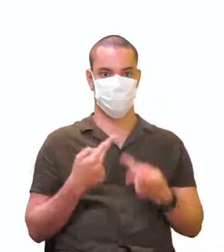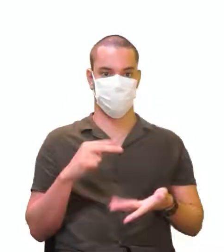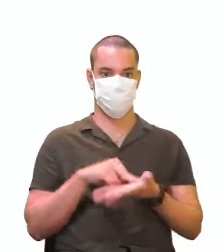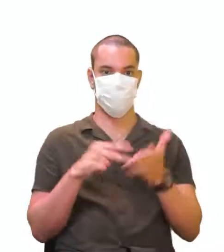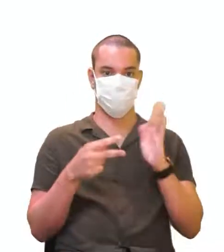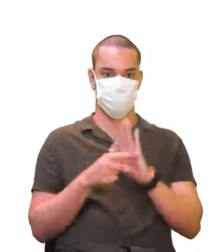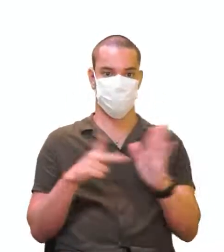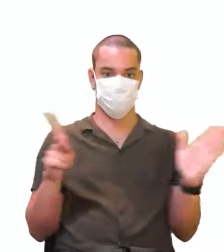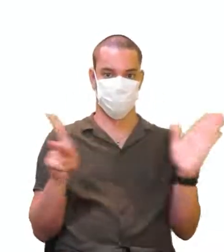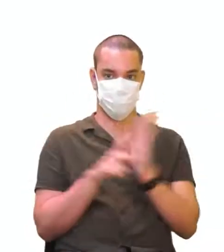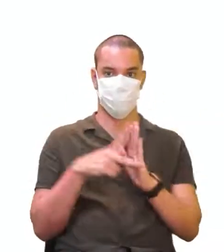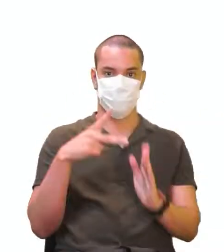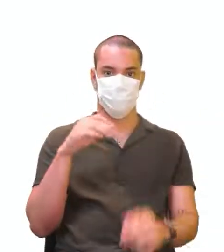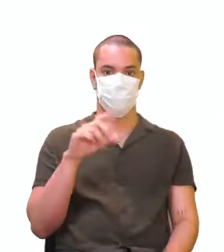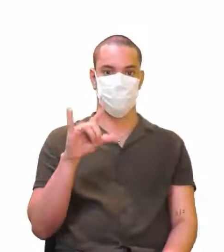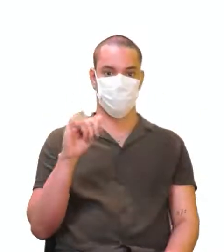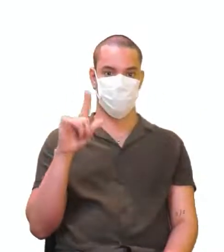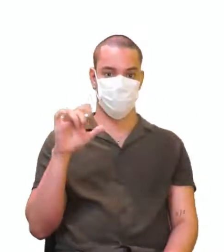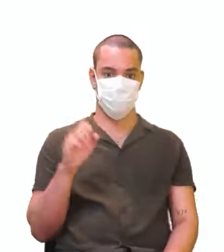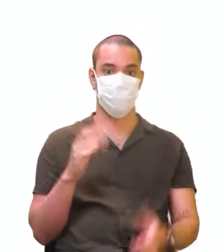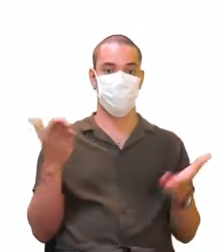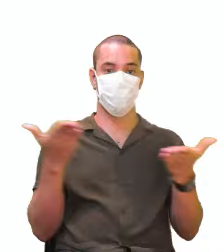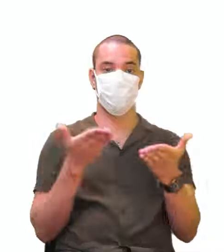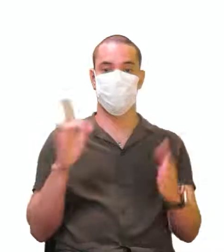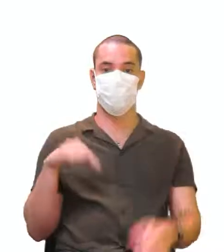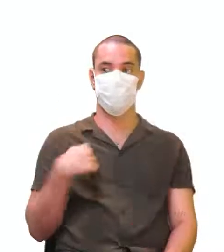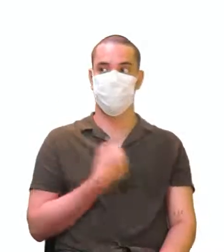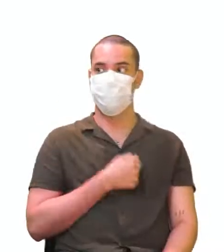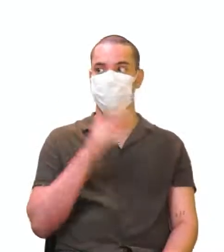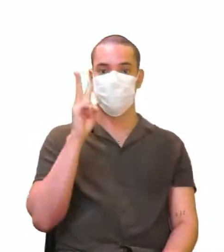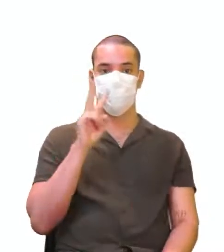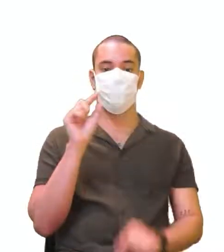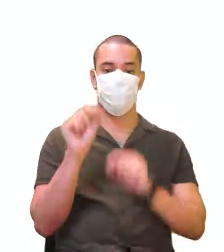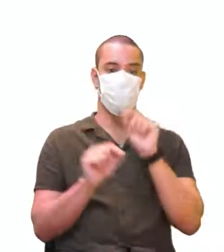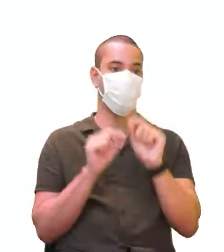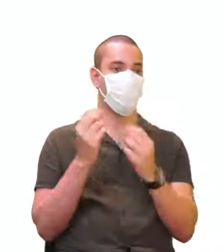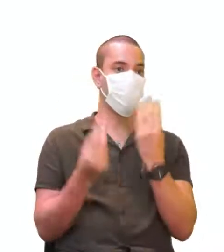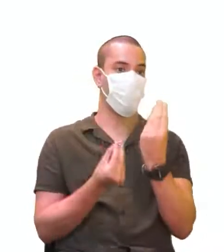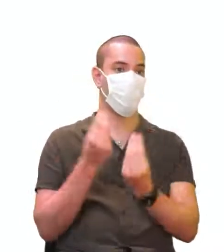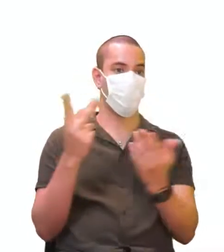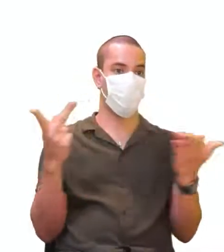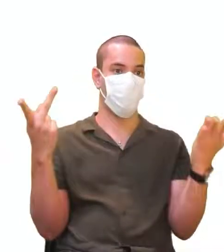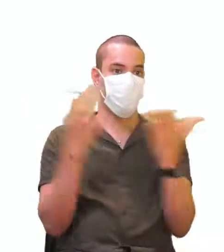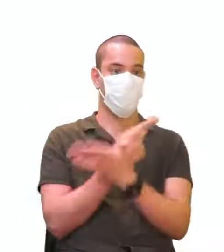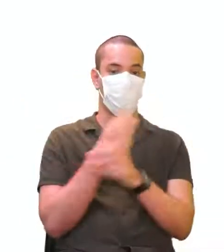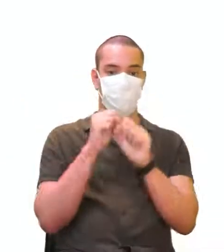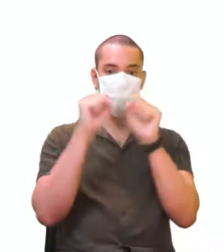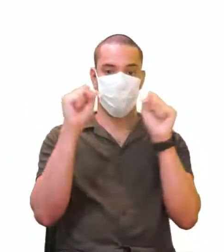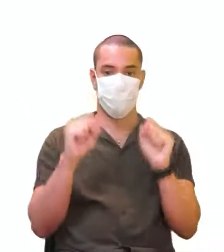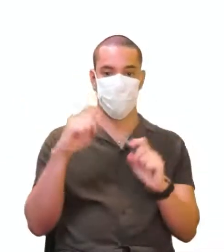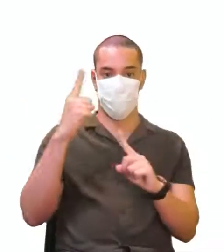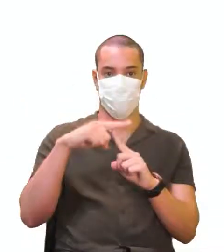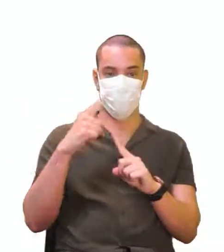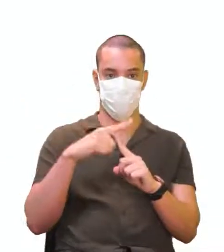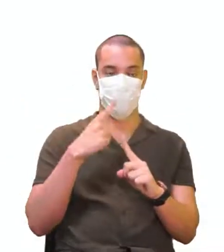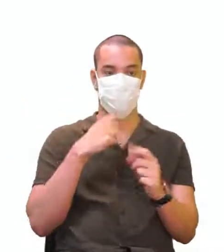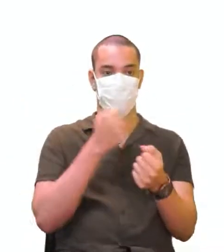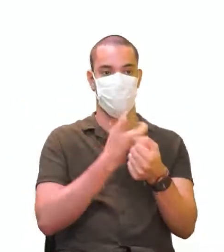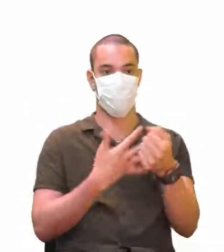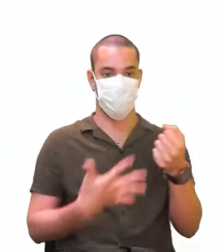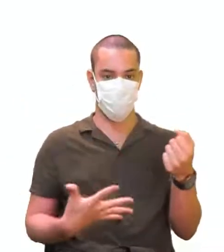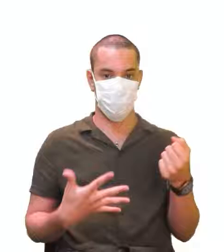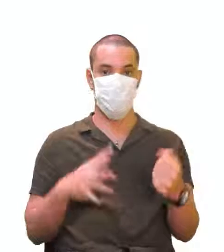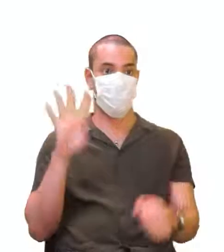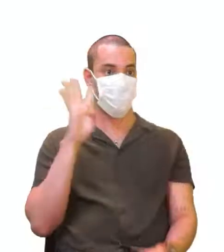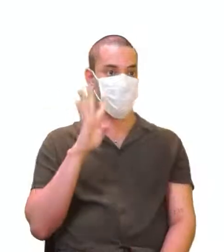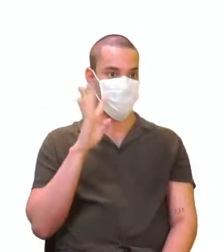essa polialelia. E agora a gente vai verificar, então, como é que esse sistema de tipagem sanguínea com essa estela